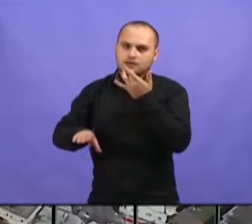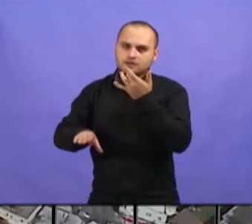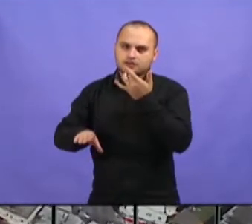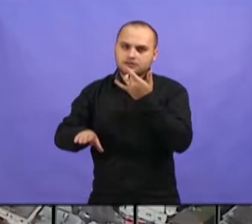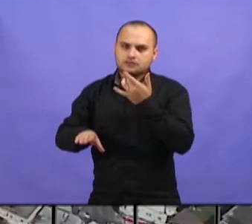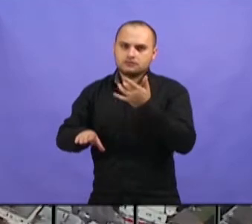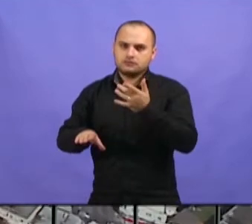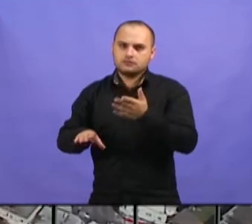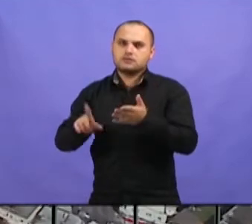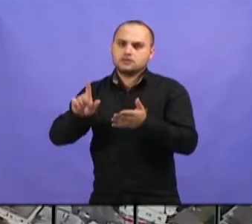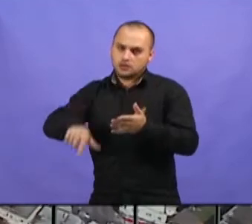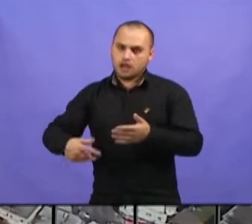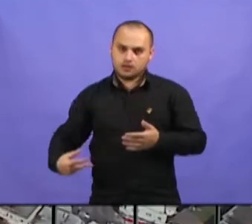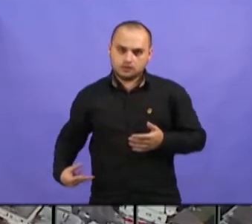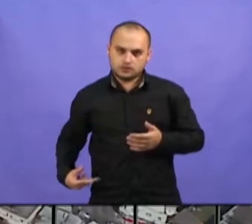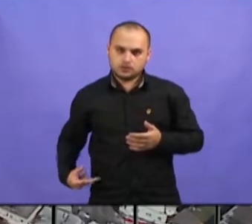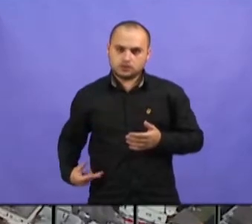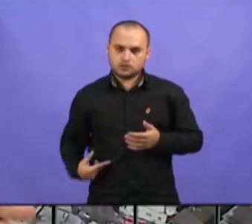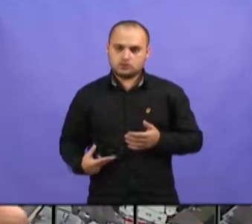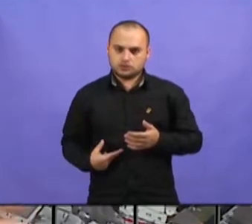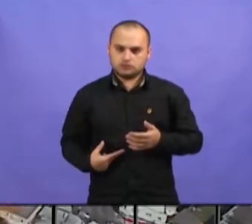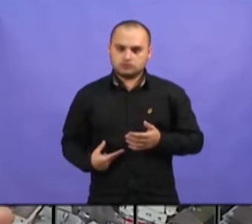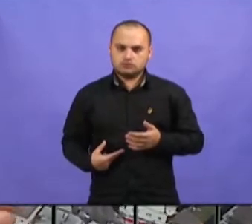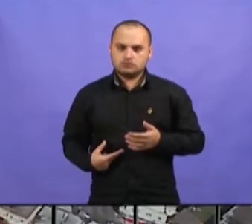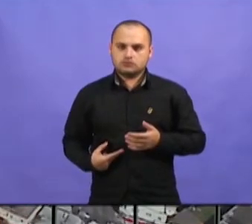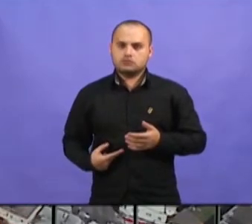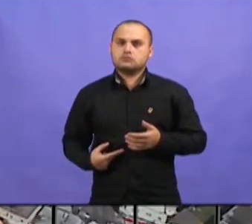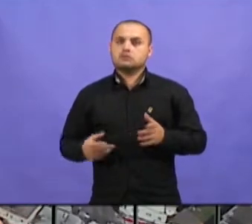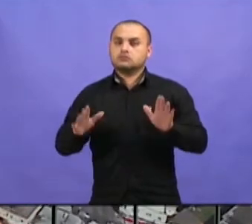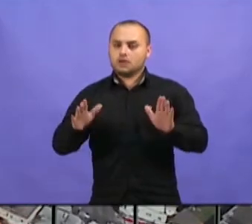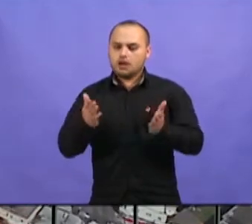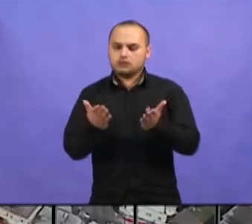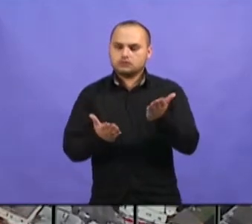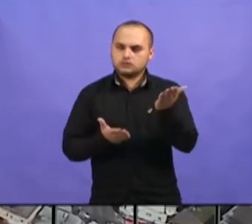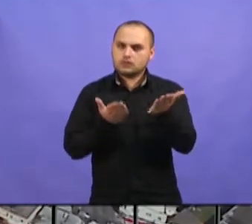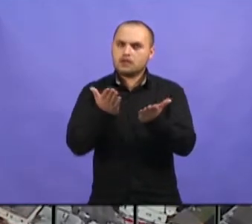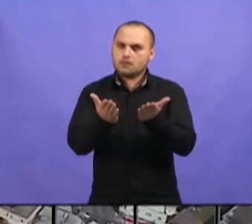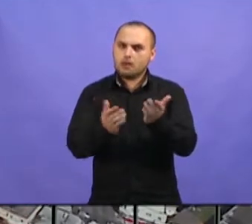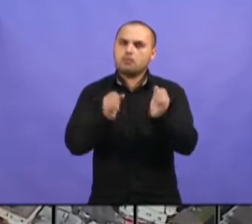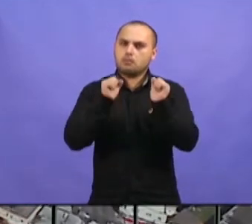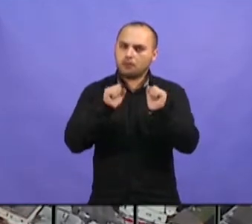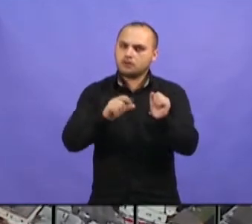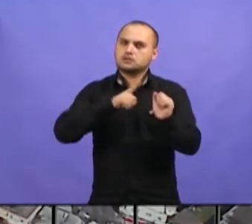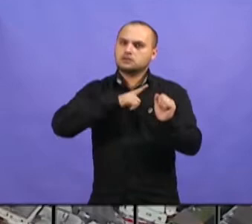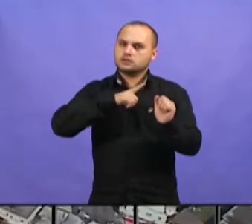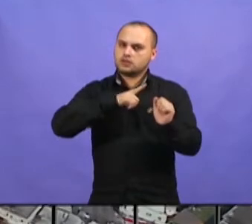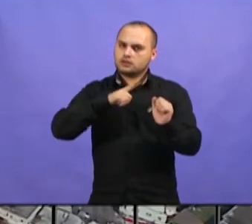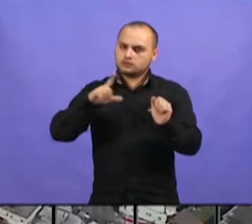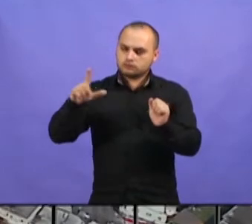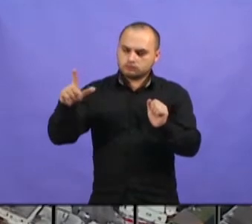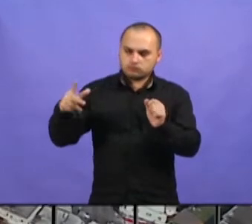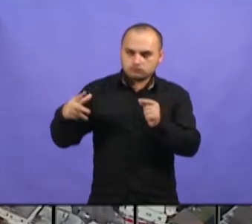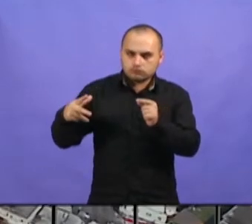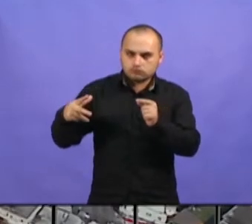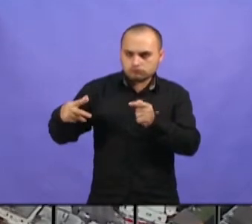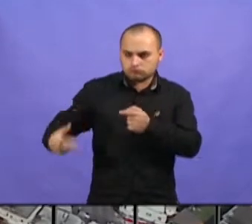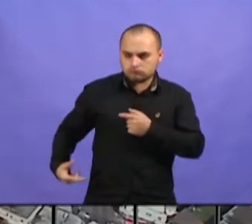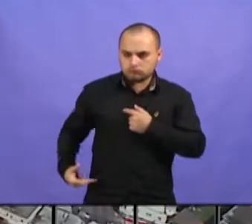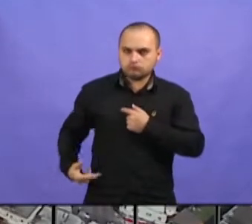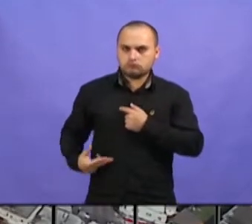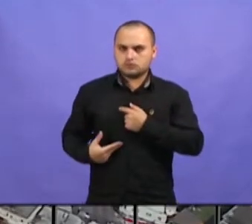totalmente, através da cirurgia, né? Então, o tratamento pode ter indicação cirúrgica com retirada completa,